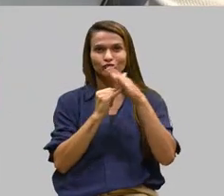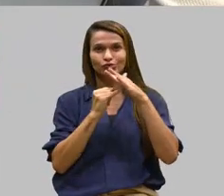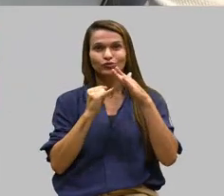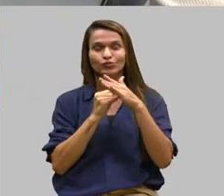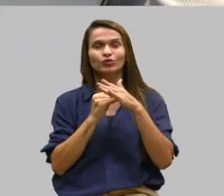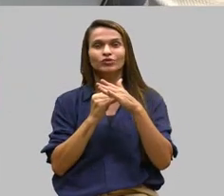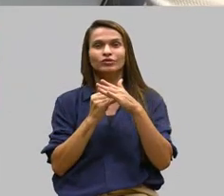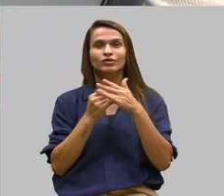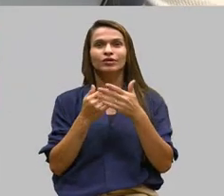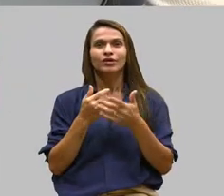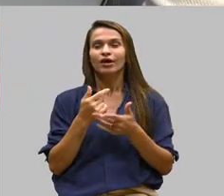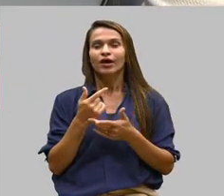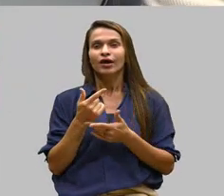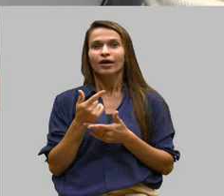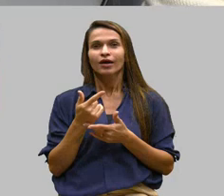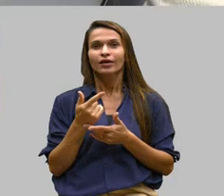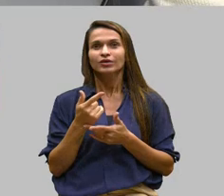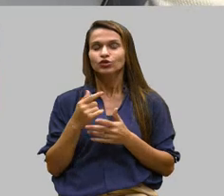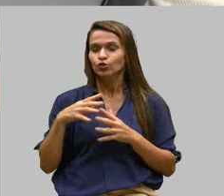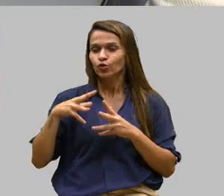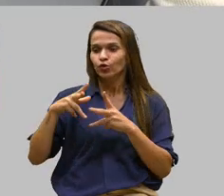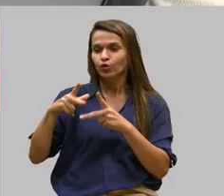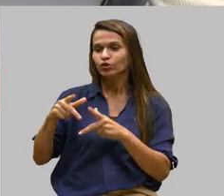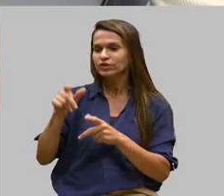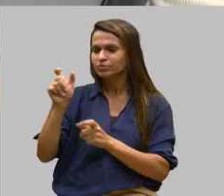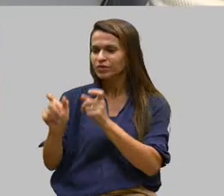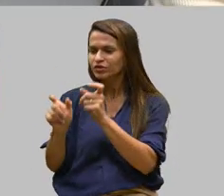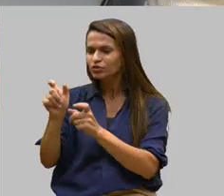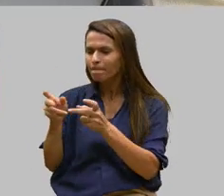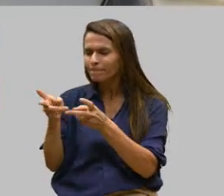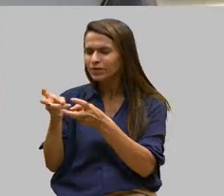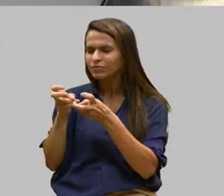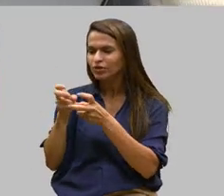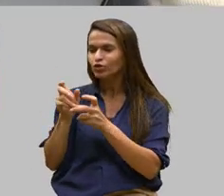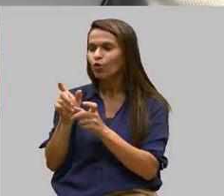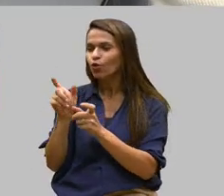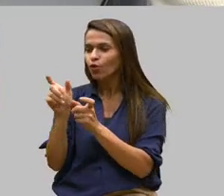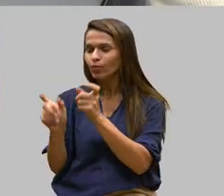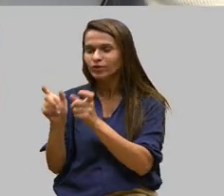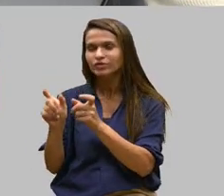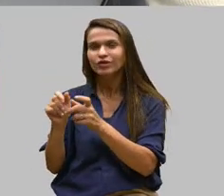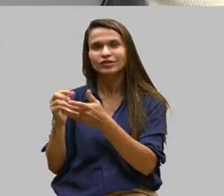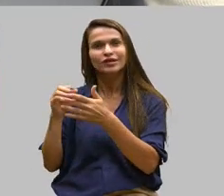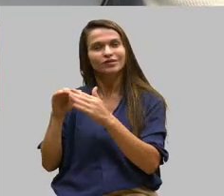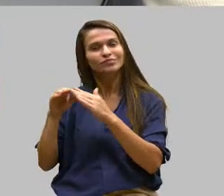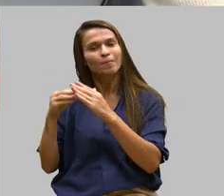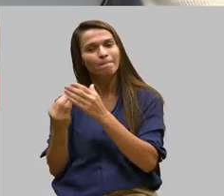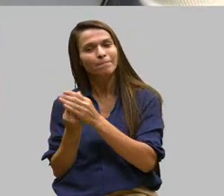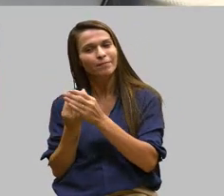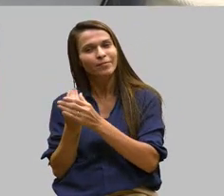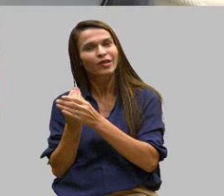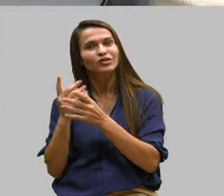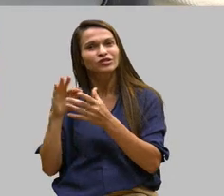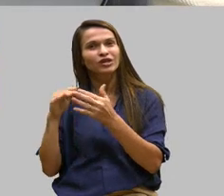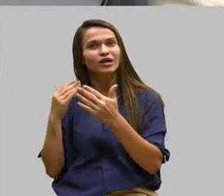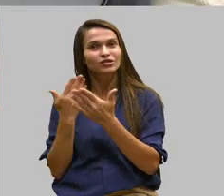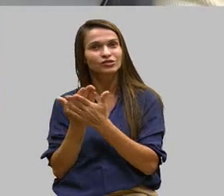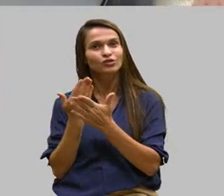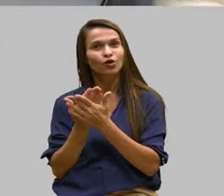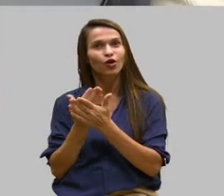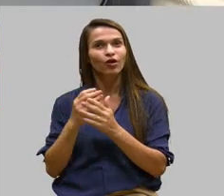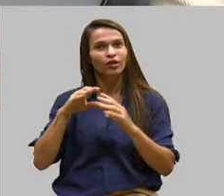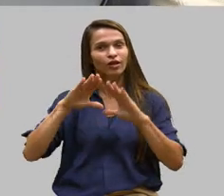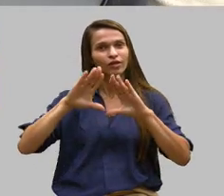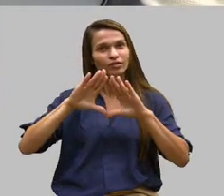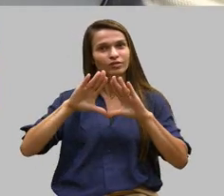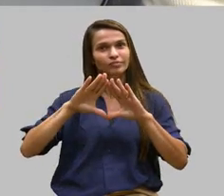né No dia em que todas as pessoas vão estar nas escolas nos espaços nas assembleias e etc a gente parte